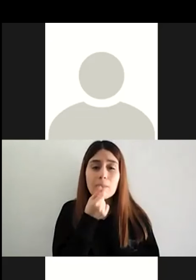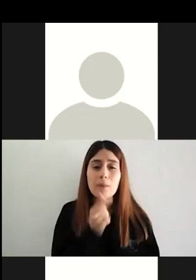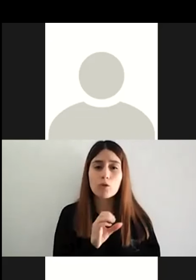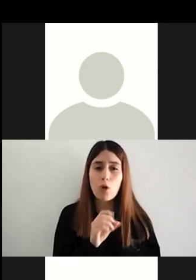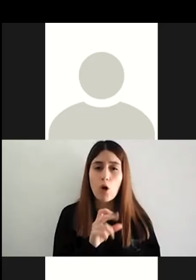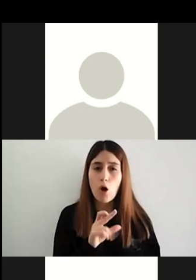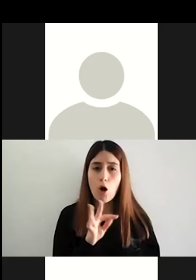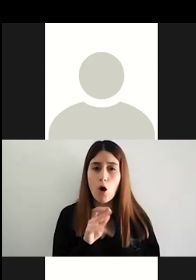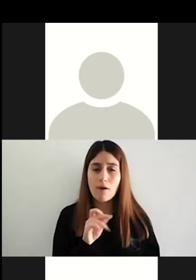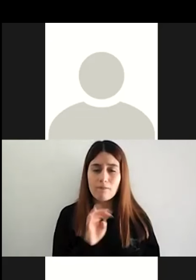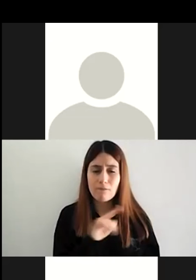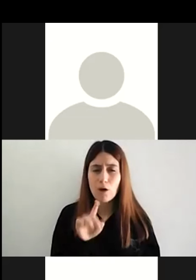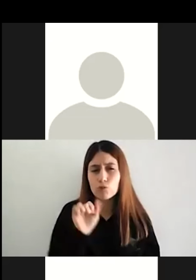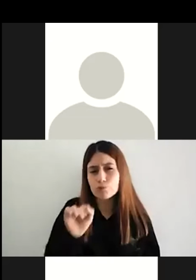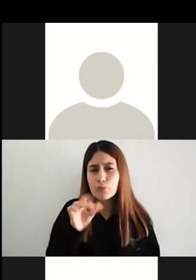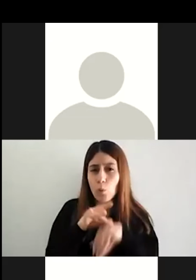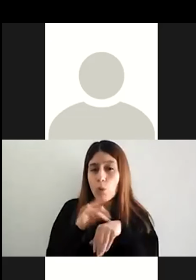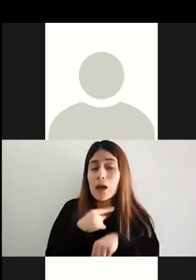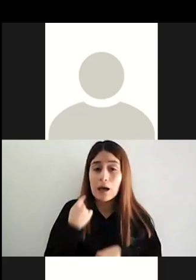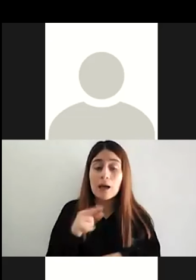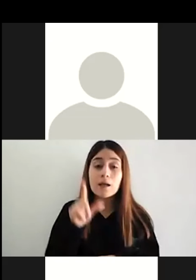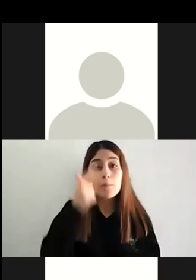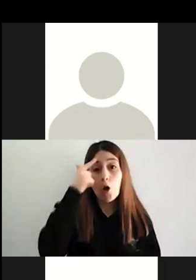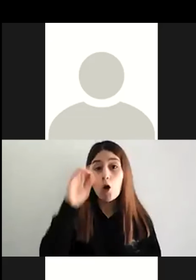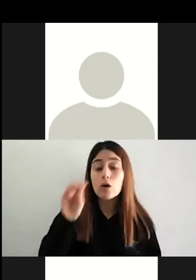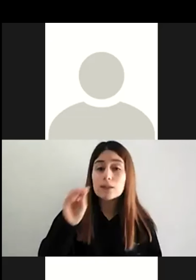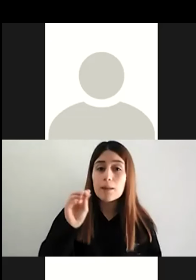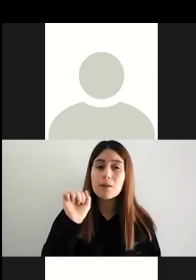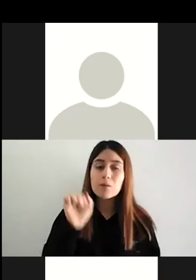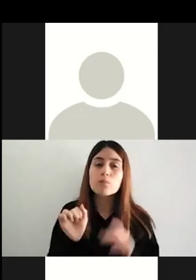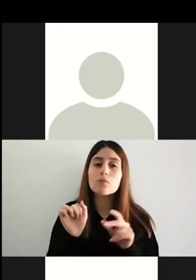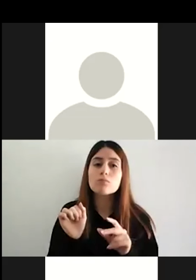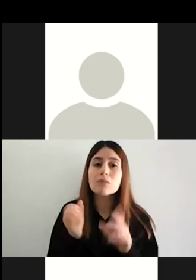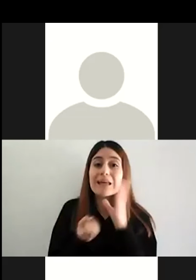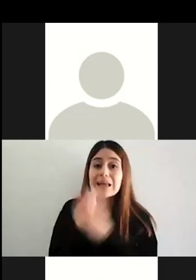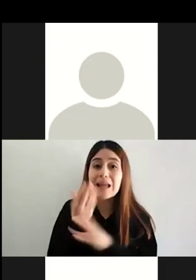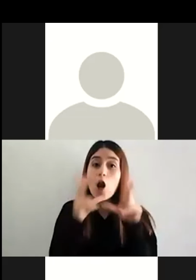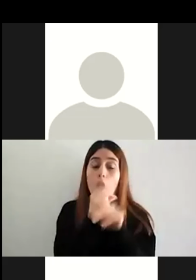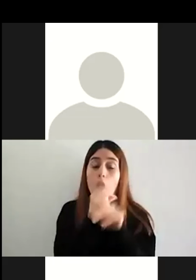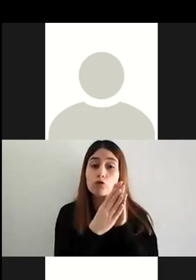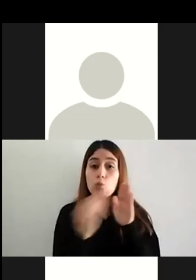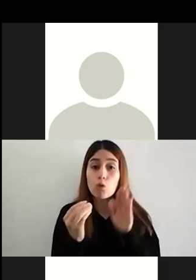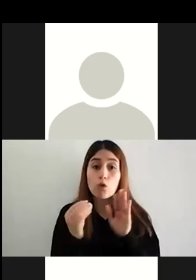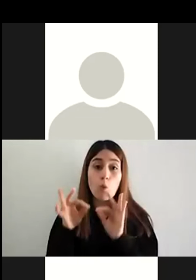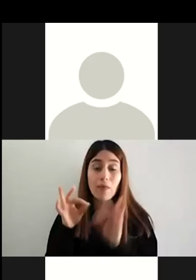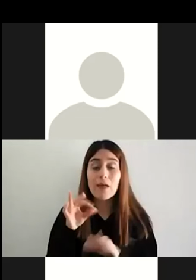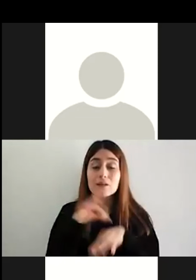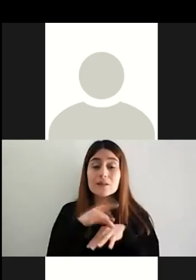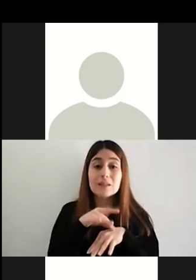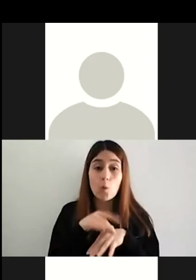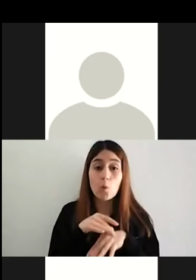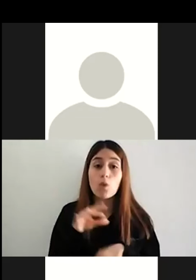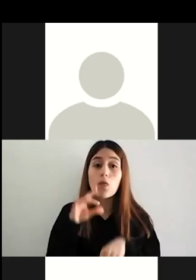e também no aconselhamento e na criação de novos modelos de cuidados de saúde no âmbito das doenças